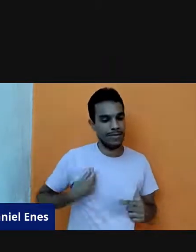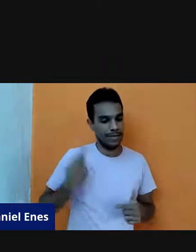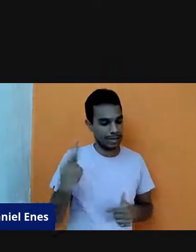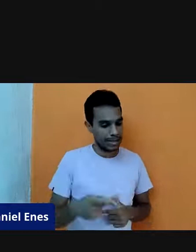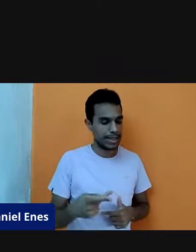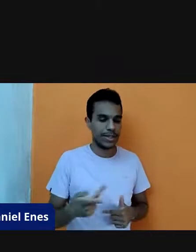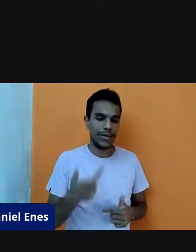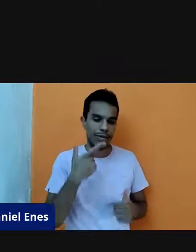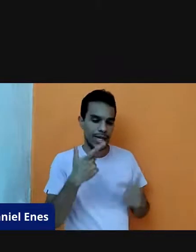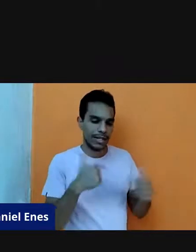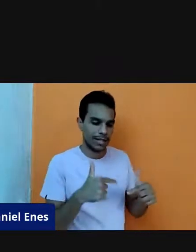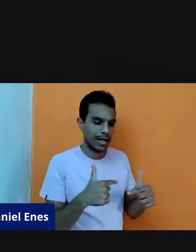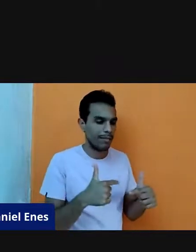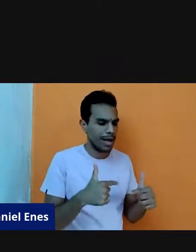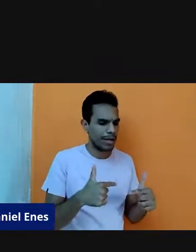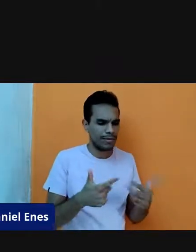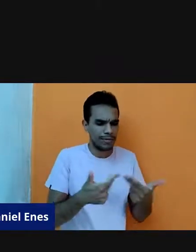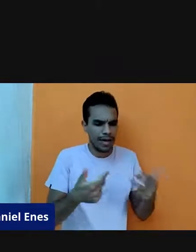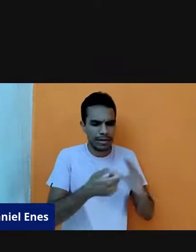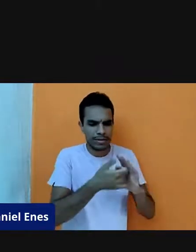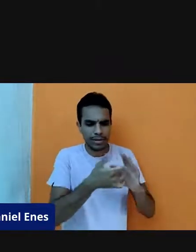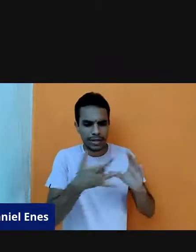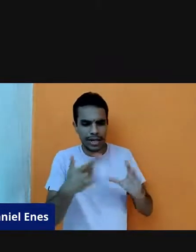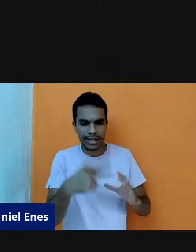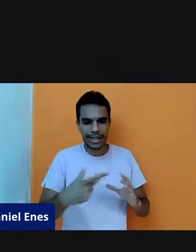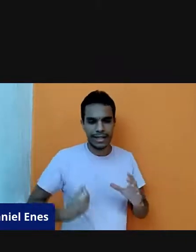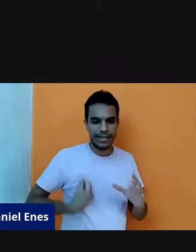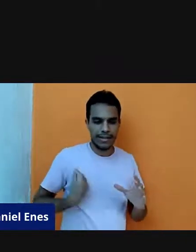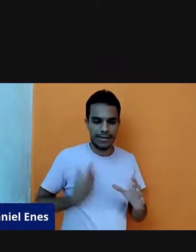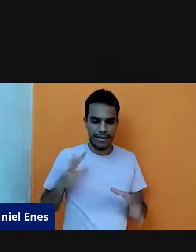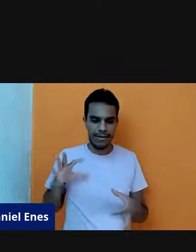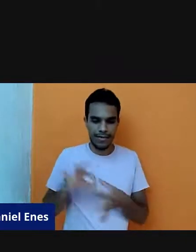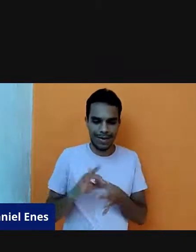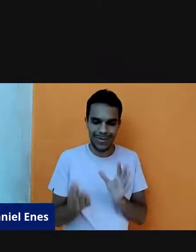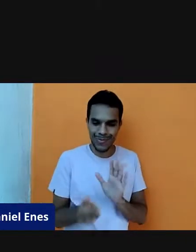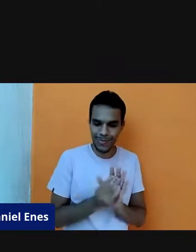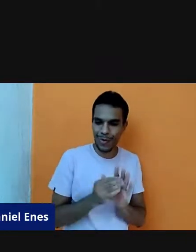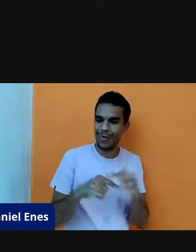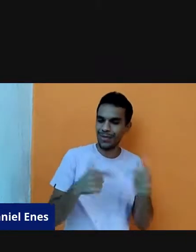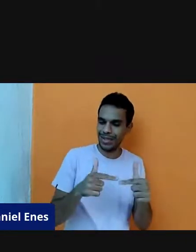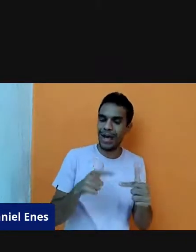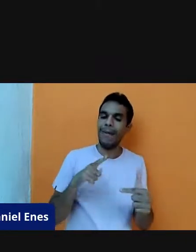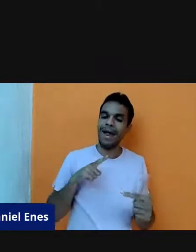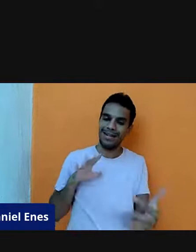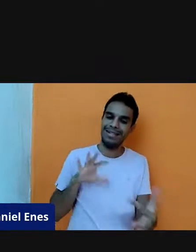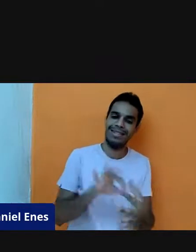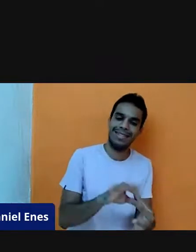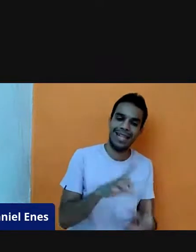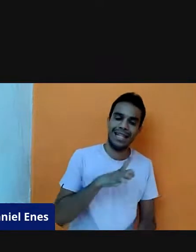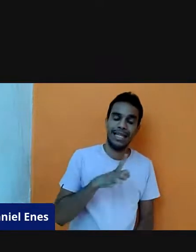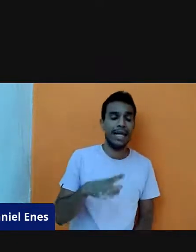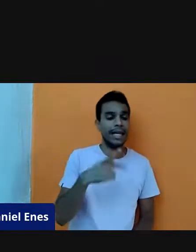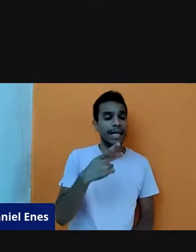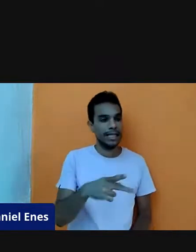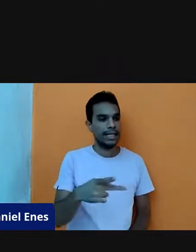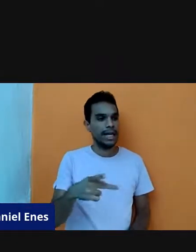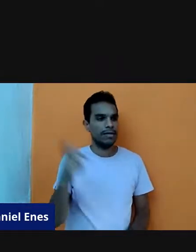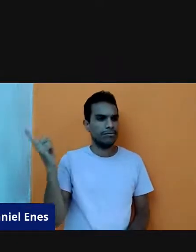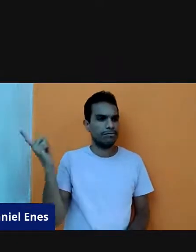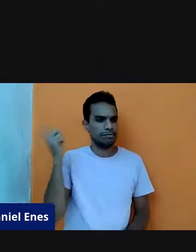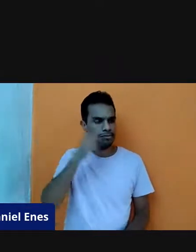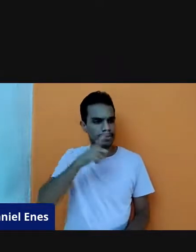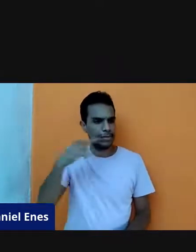vida. Muitos traços, muitos acontecimentos estão interligados. Ela se destaca também como uma